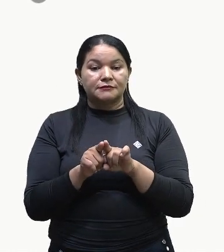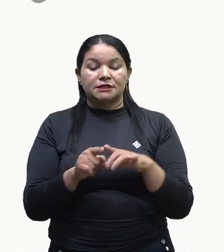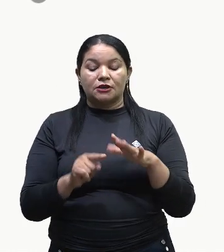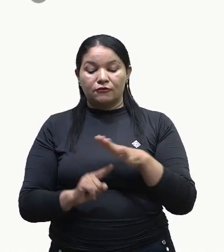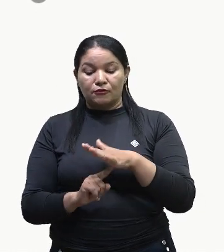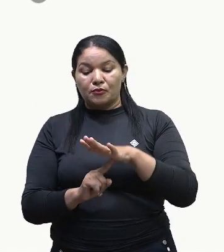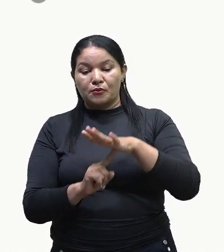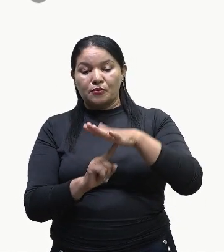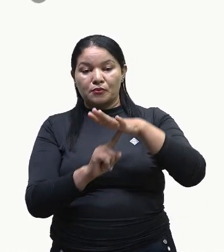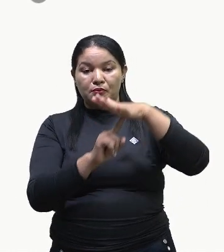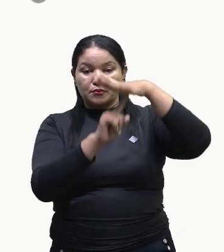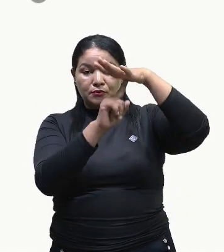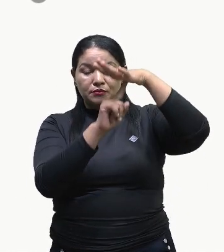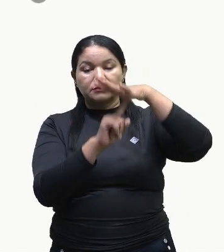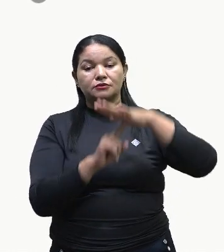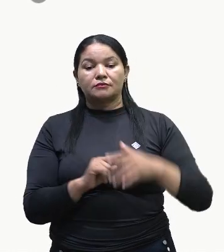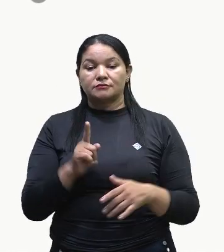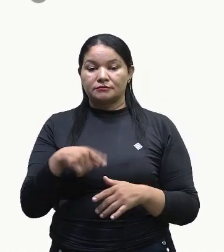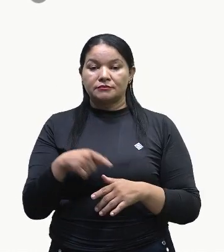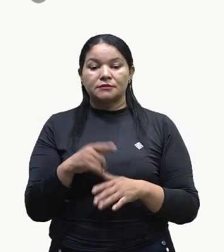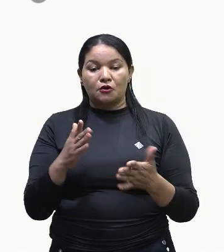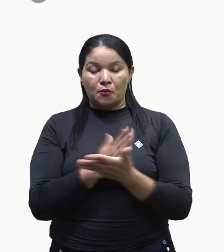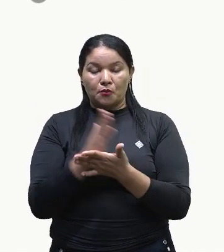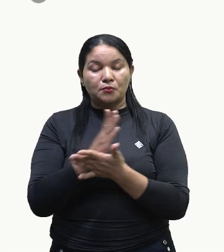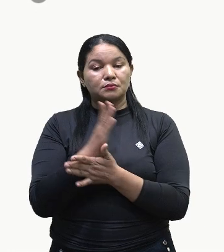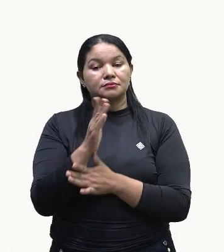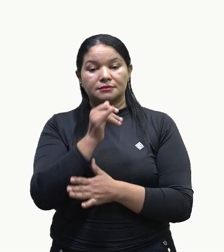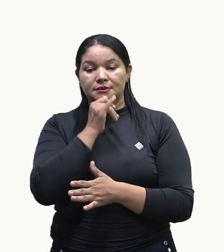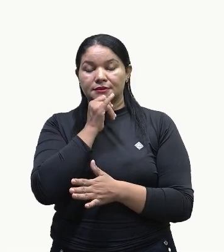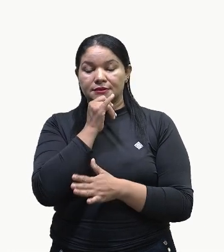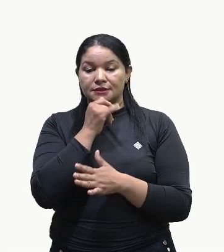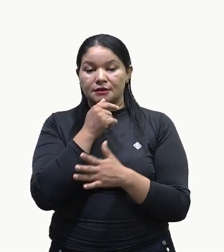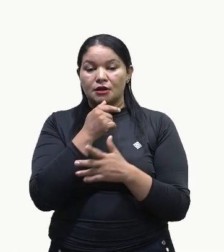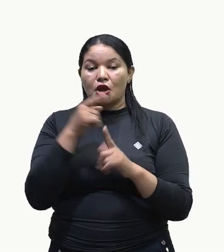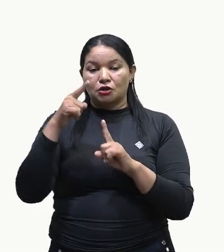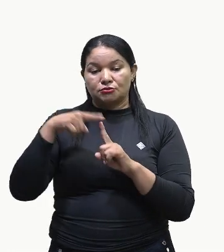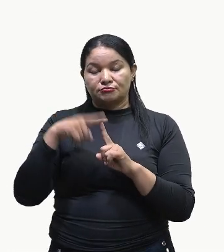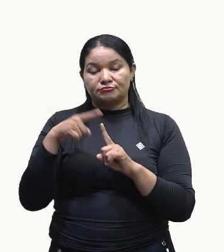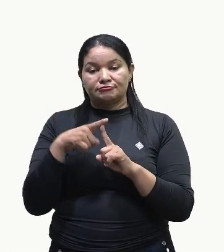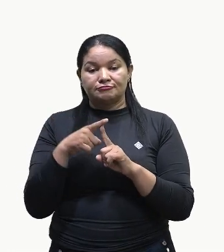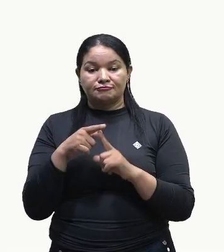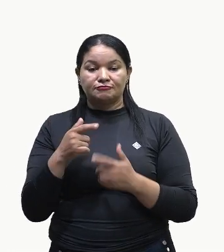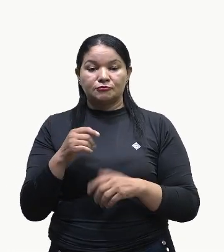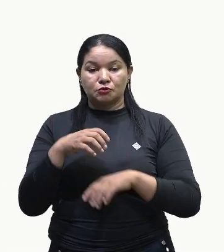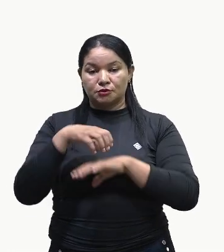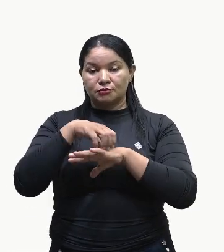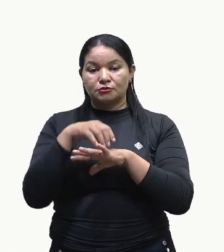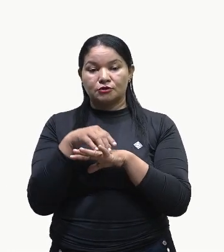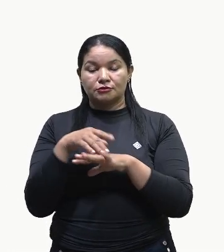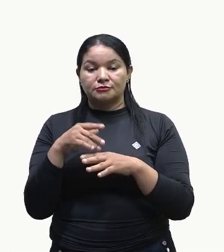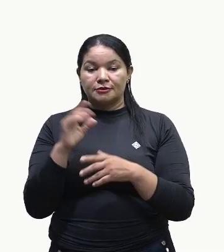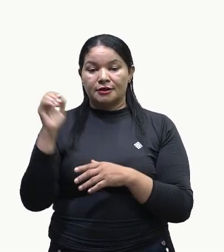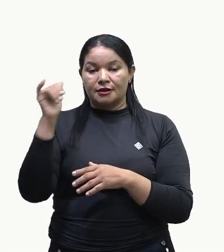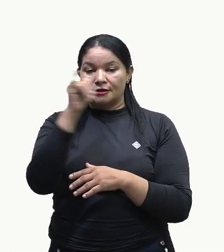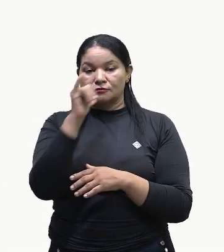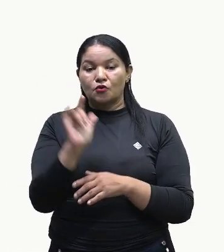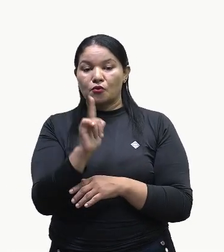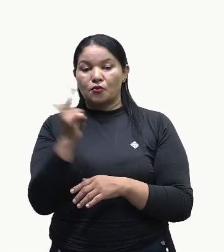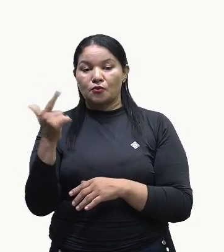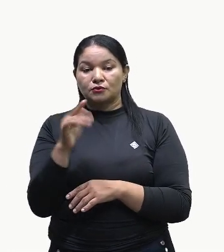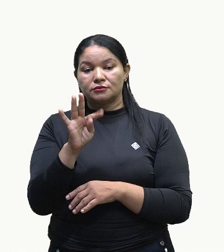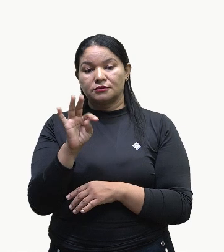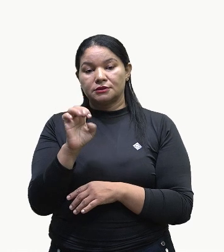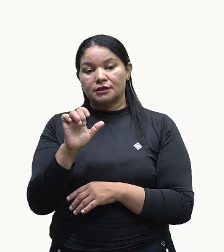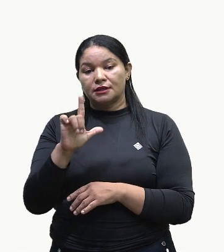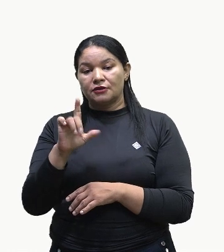tá bom? Então, são aqui exemplos de transportes aéreos. Temos o teleférico. É um sistema